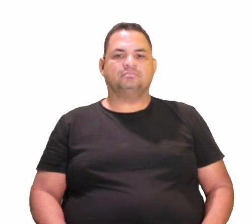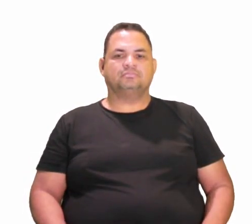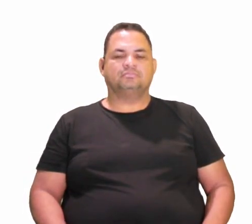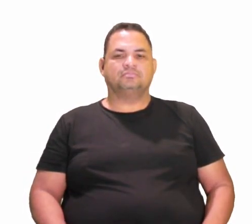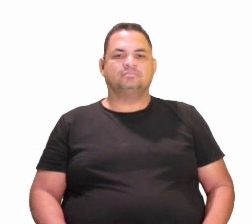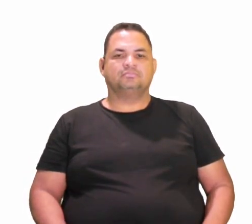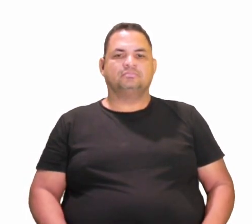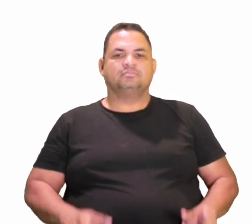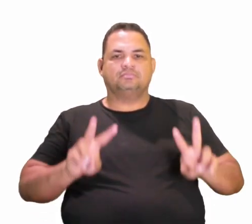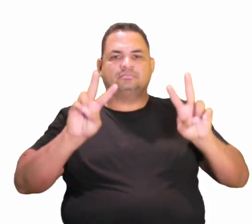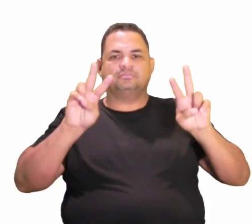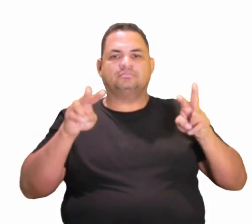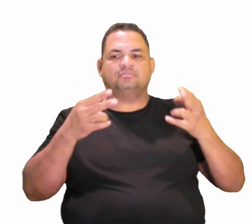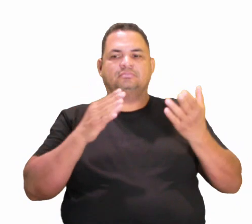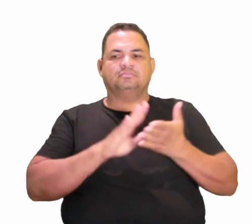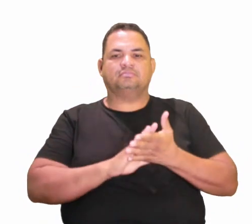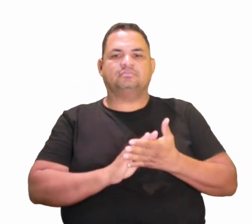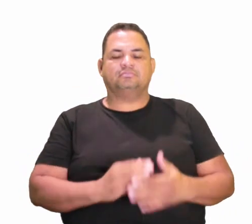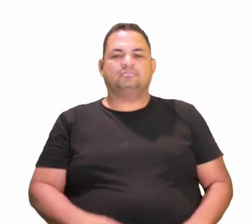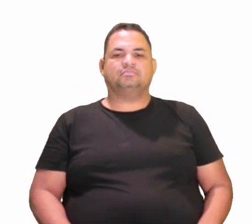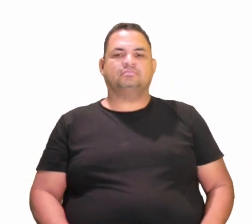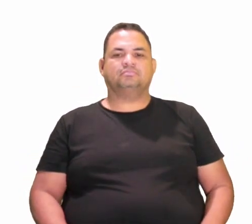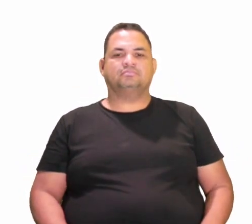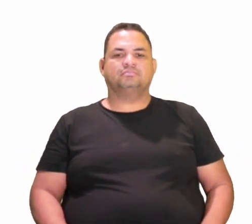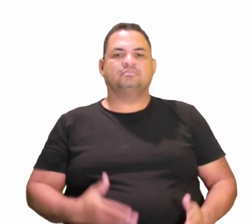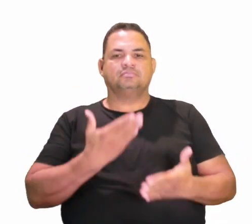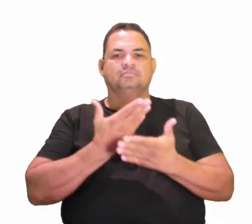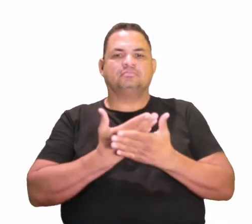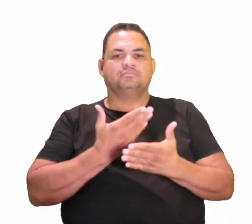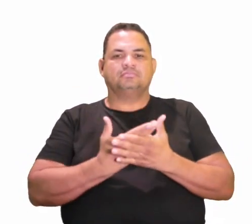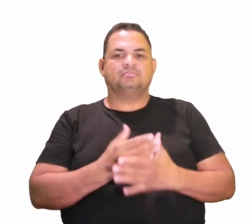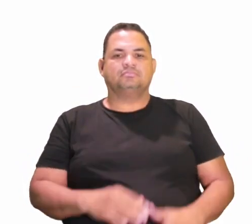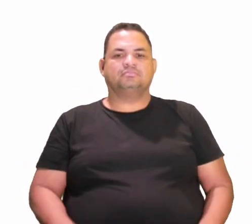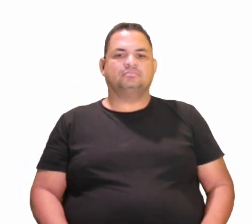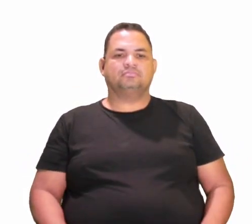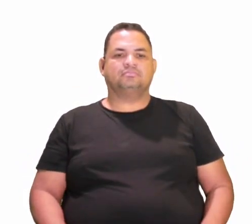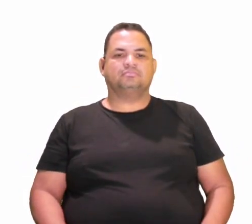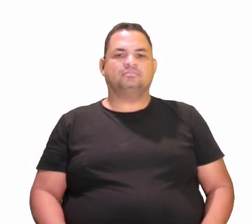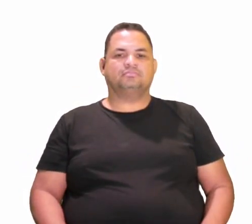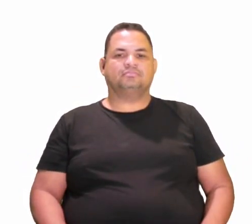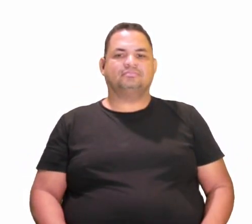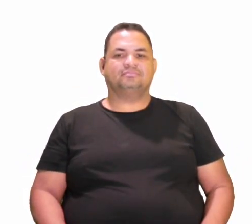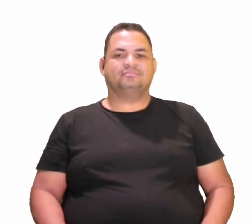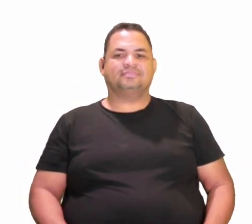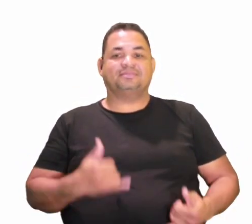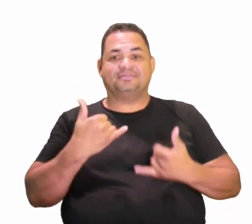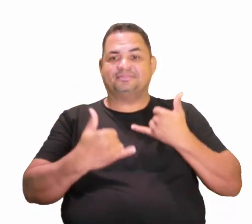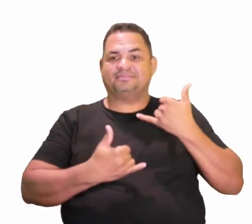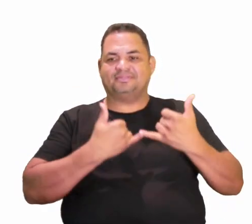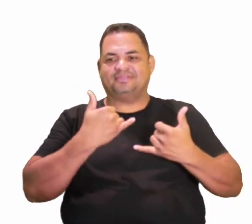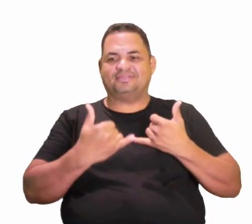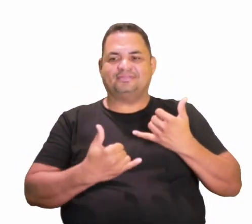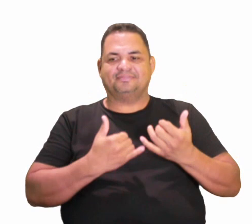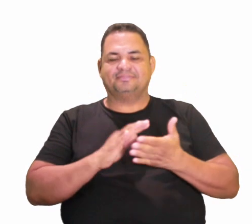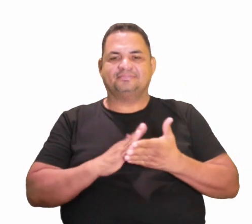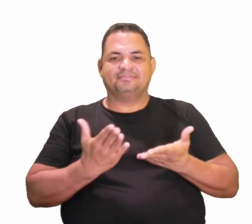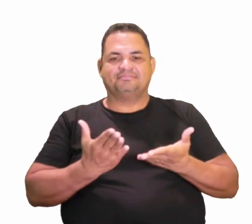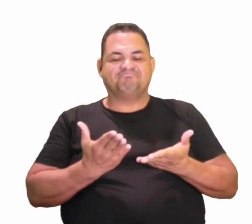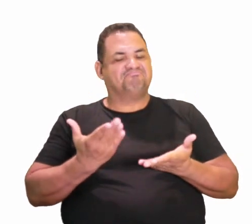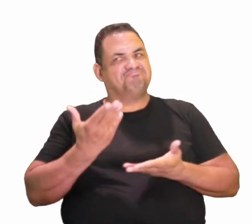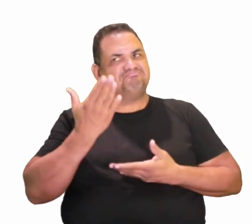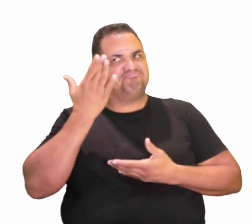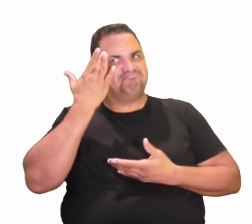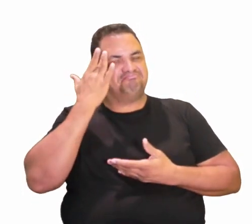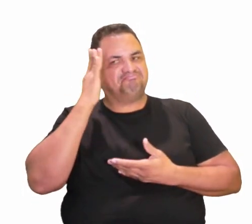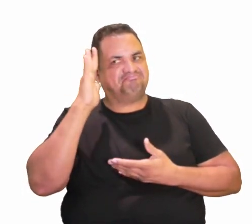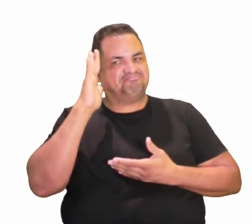Significa não, o título da aula, Let's have fun. Vamos nos divertir. Não sei se vocês vão se divertir